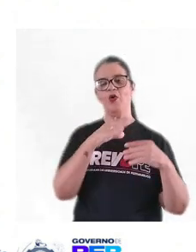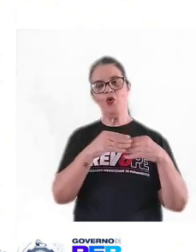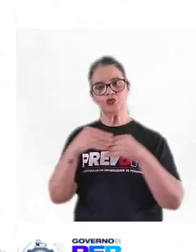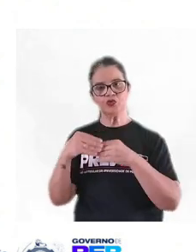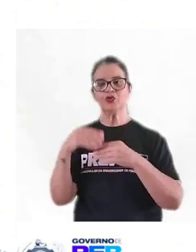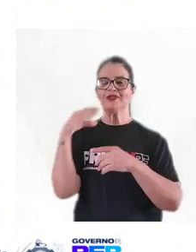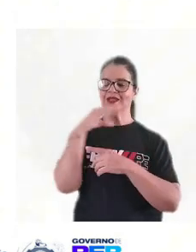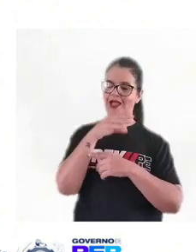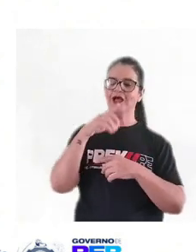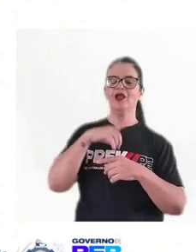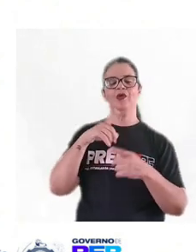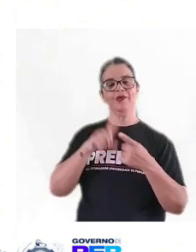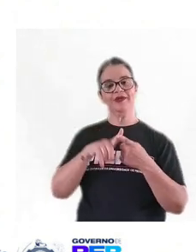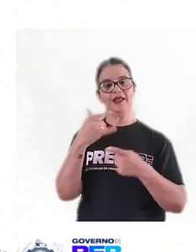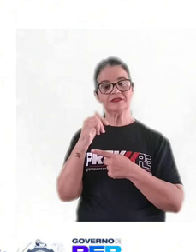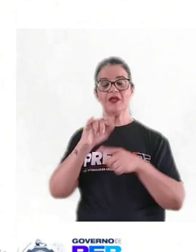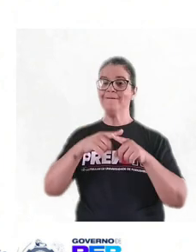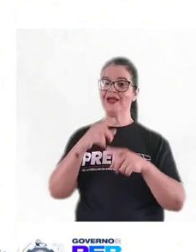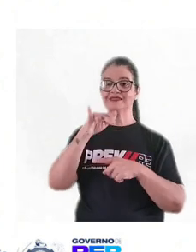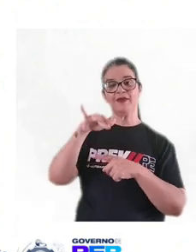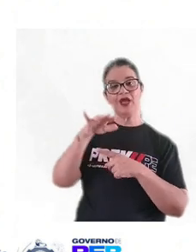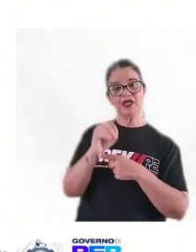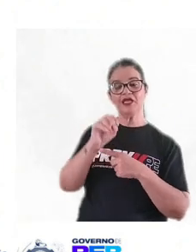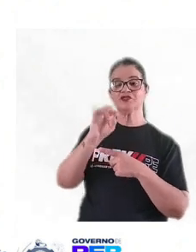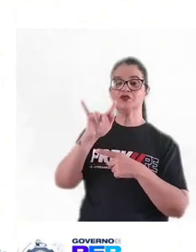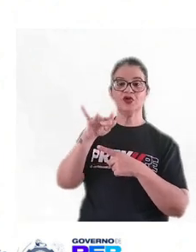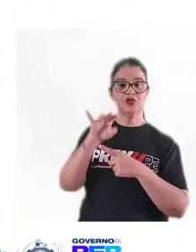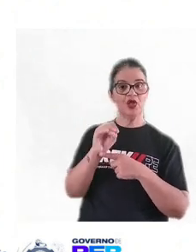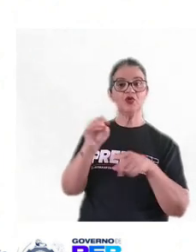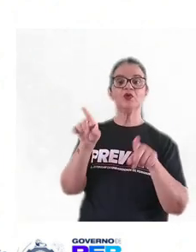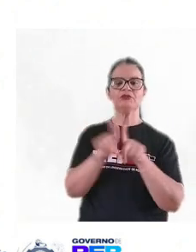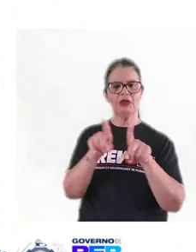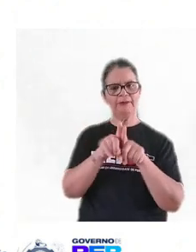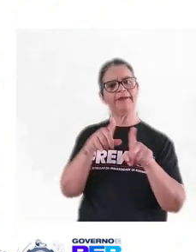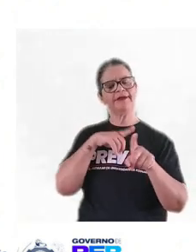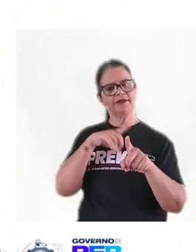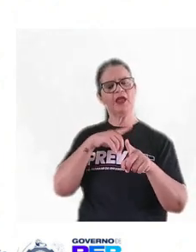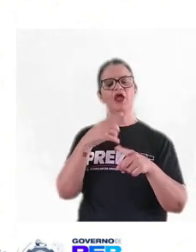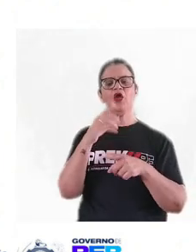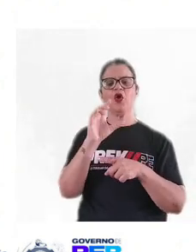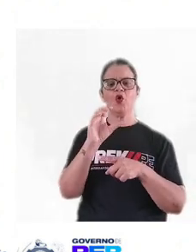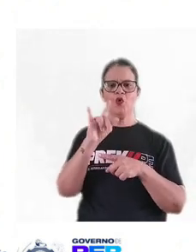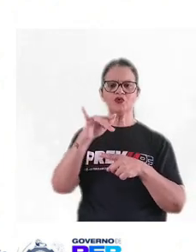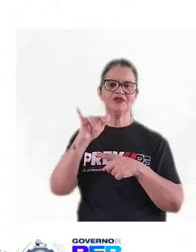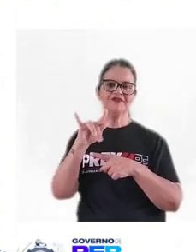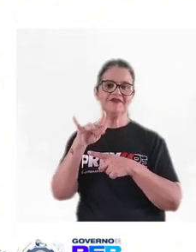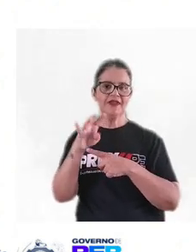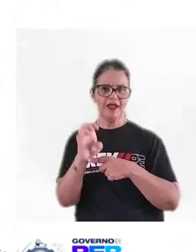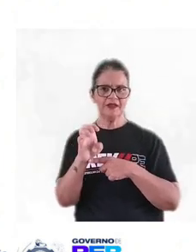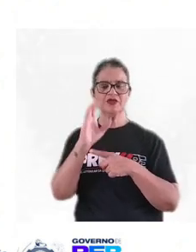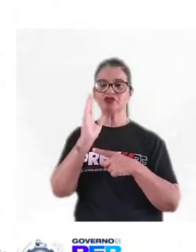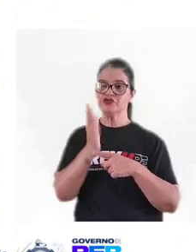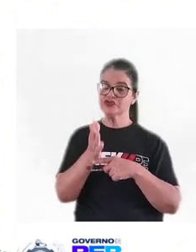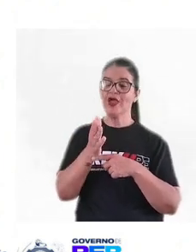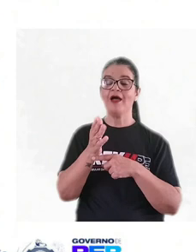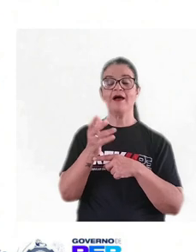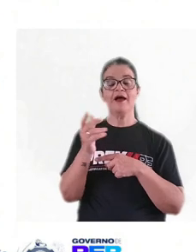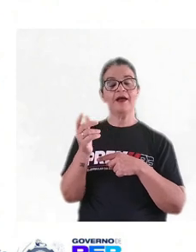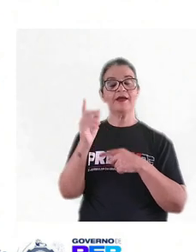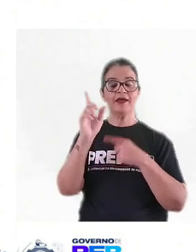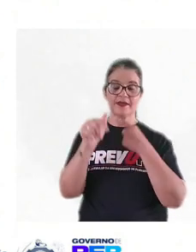tá mas o magnésio e titânio também tem condutividade certo já que são